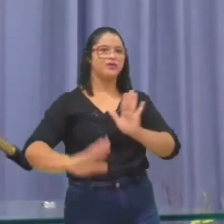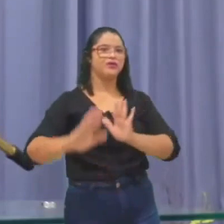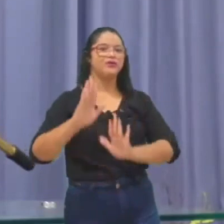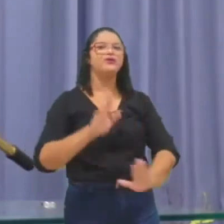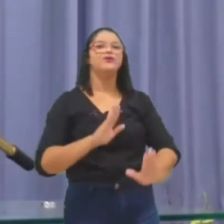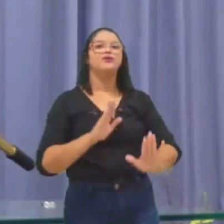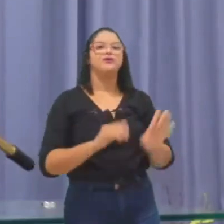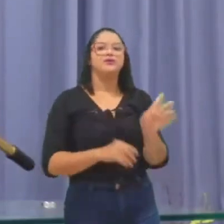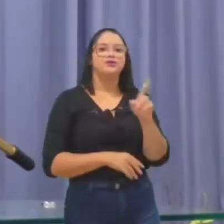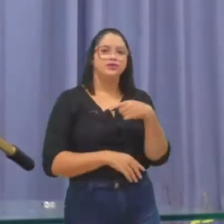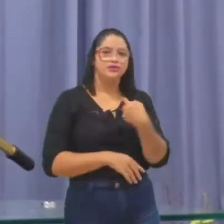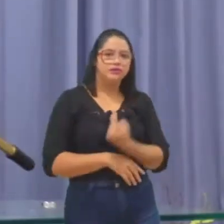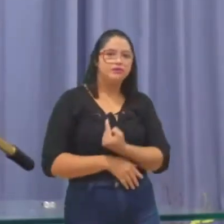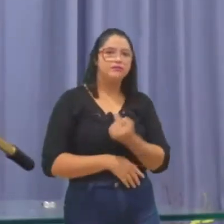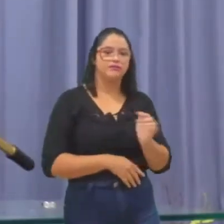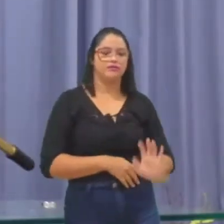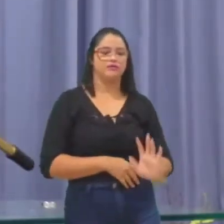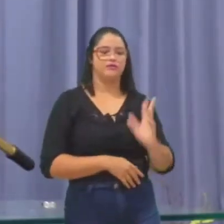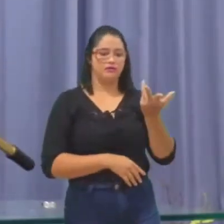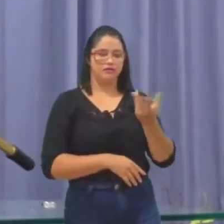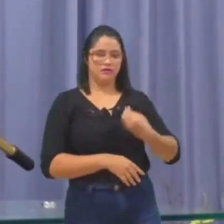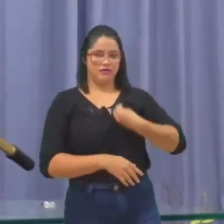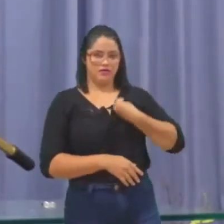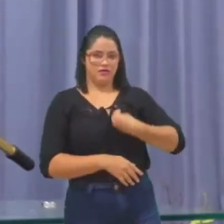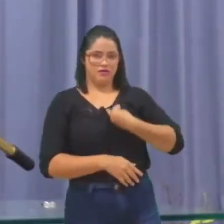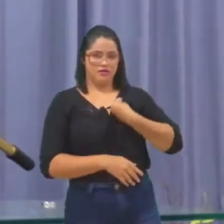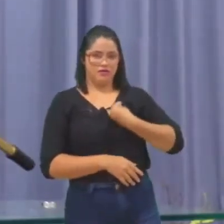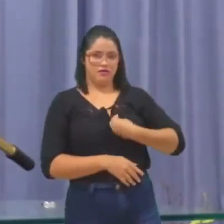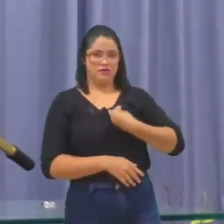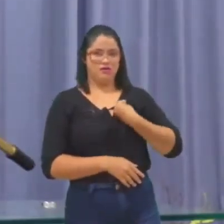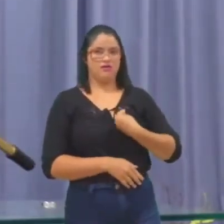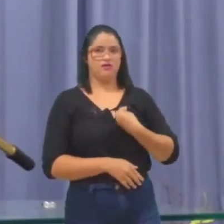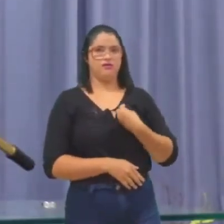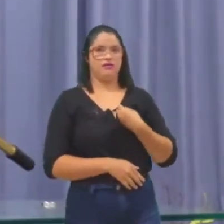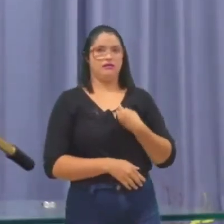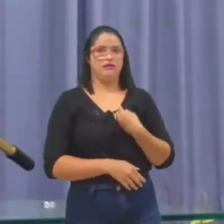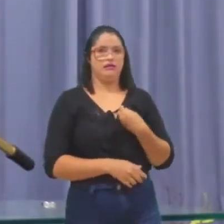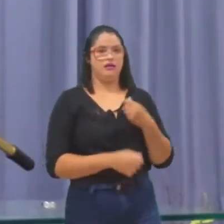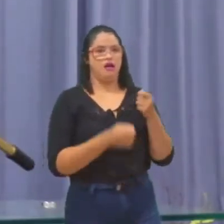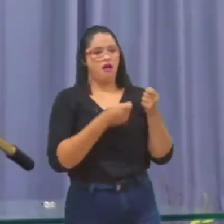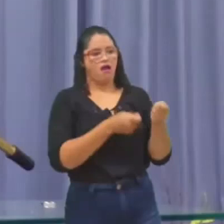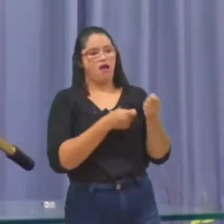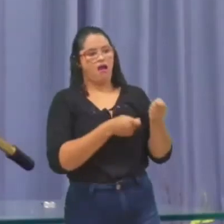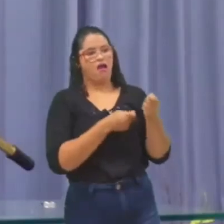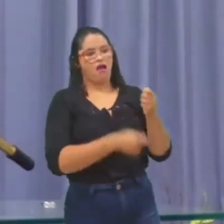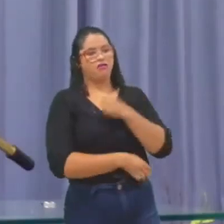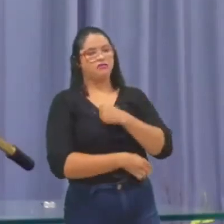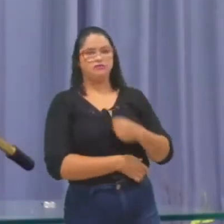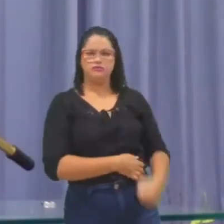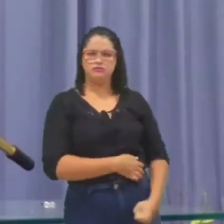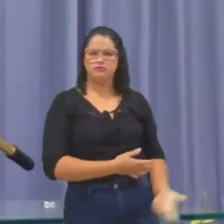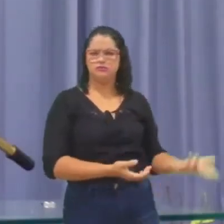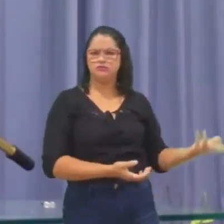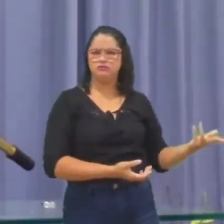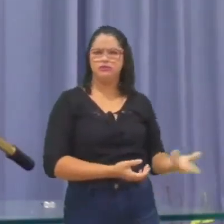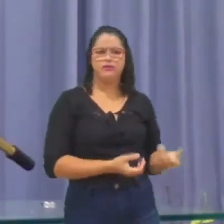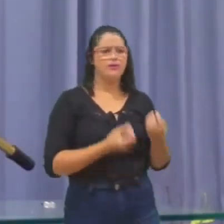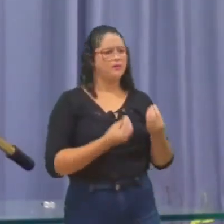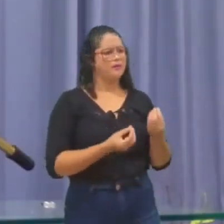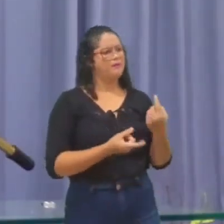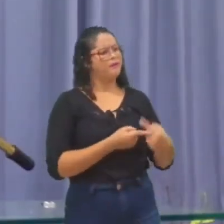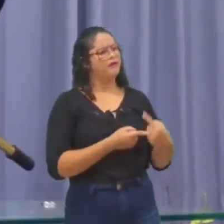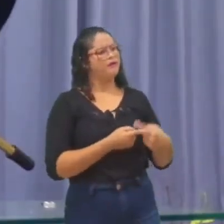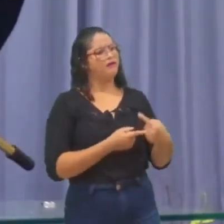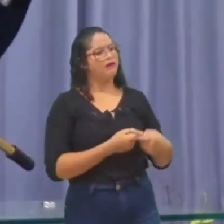Saber que é o Senhor que nos guarda, mas fazermos a nossa parte para não tentarmos o Senhor. Para que tentarmos a Deus? Vou deixar as